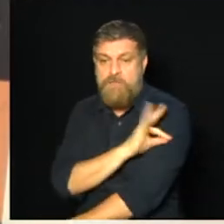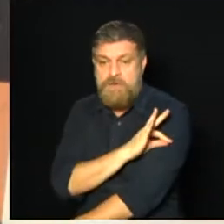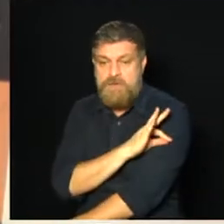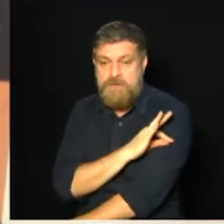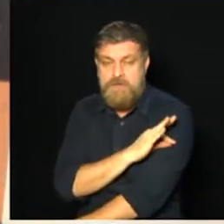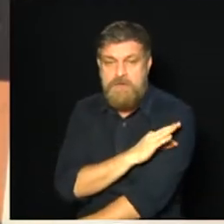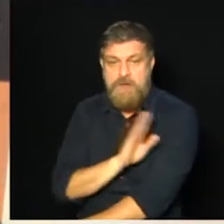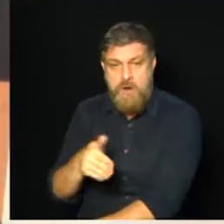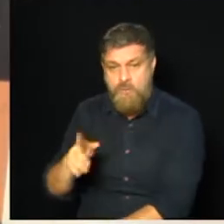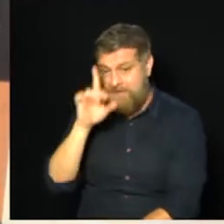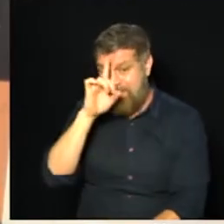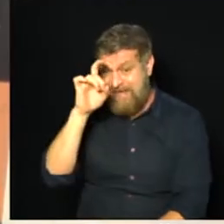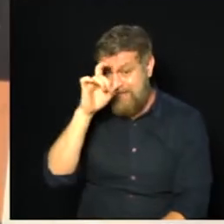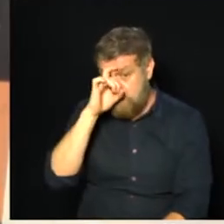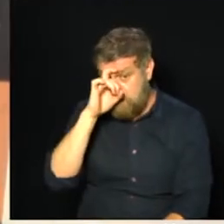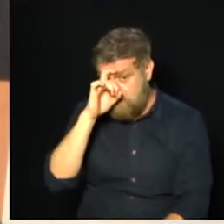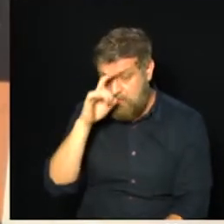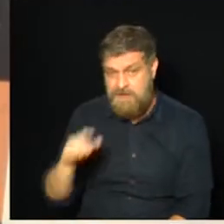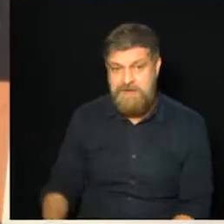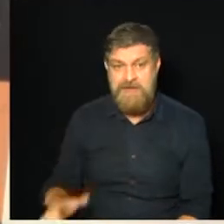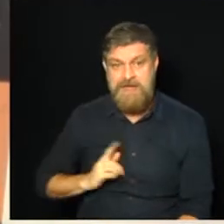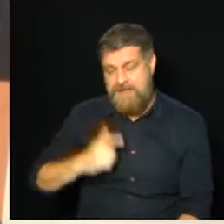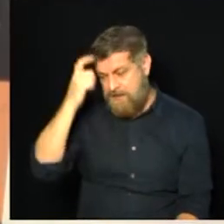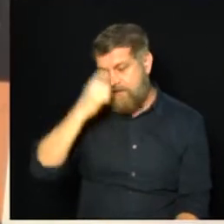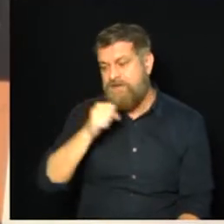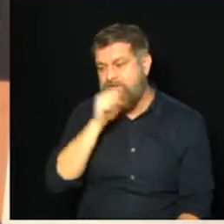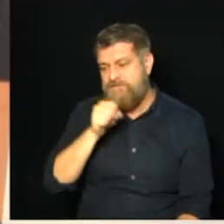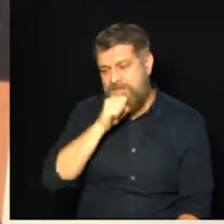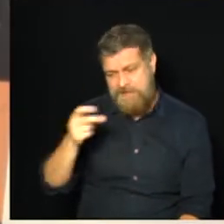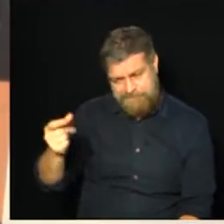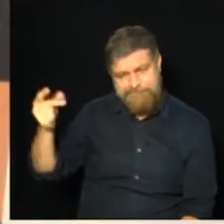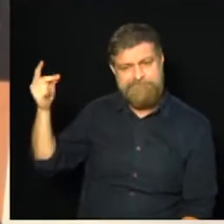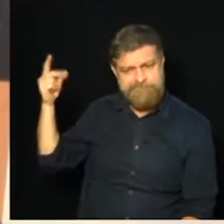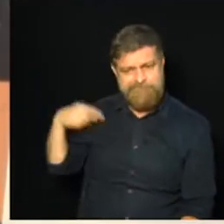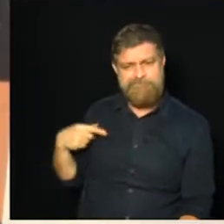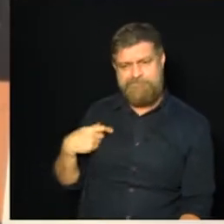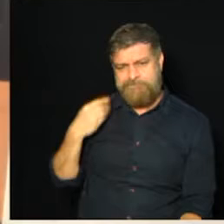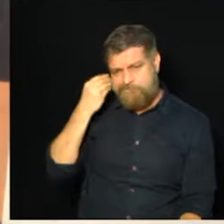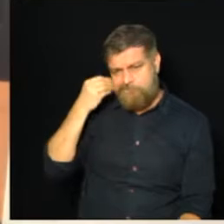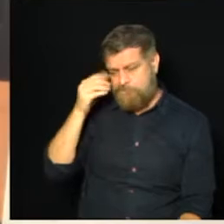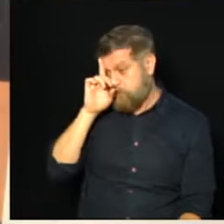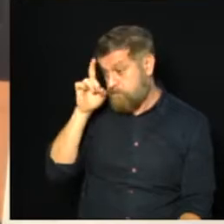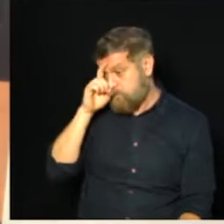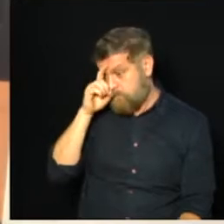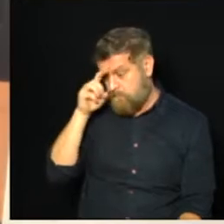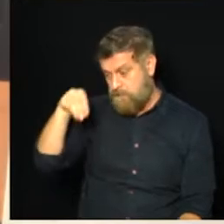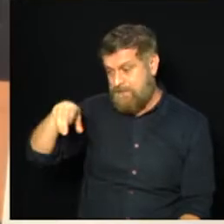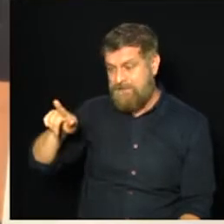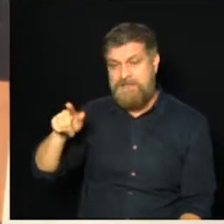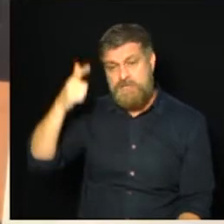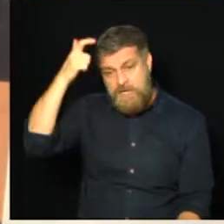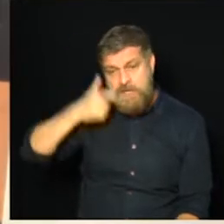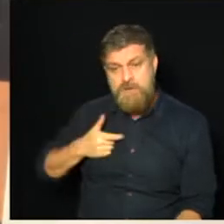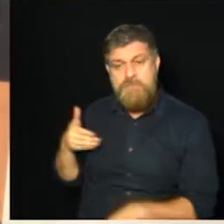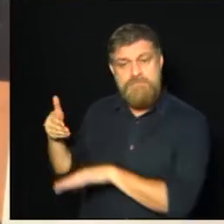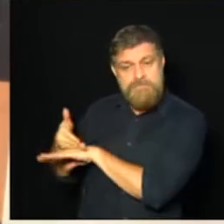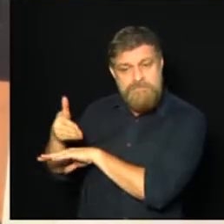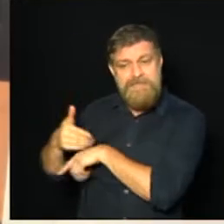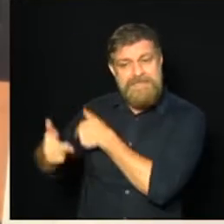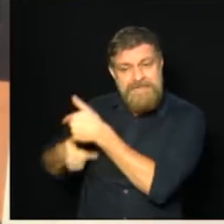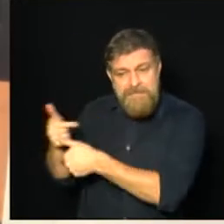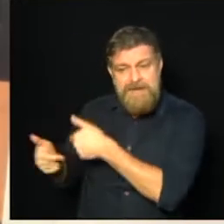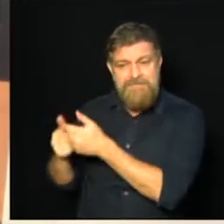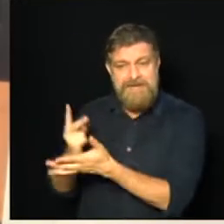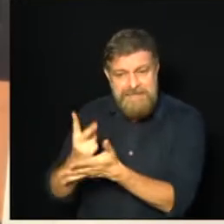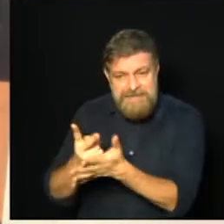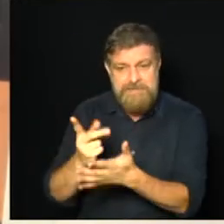Eu sou histórica, né, para não falar antiga, que pega mal lá dentro. Então, eu estou desde o tempo que era o Hospital Mário Gatti e, constantemente, os